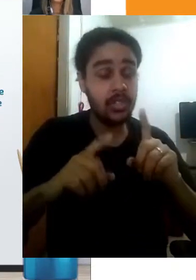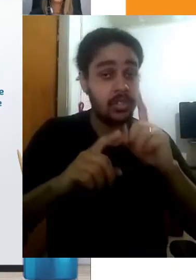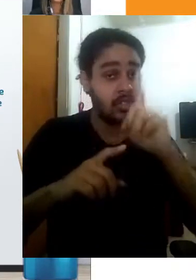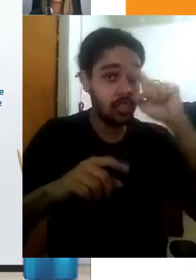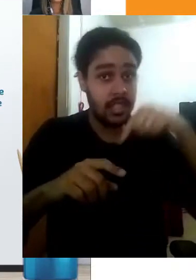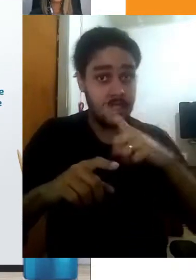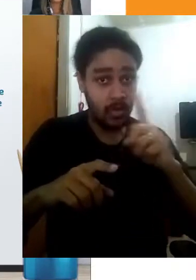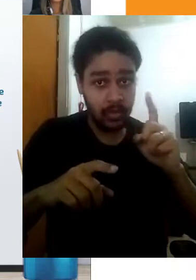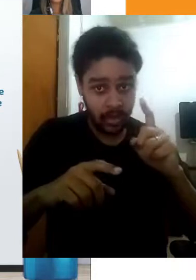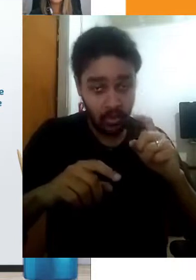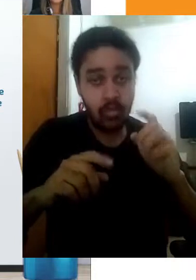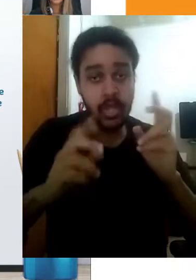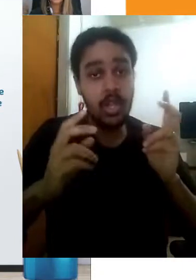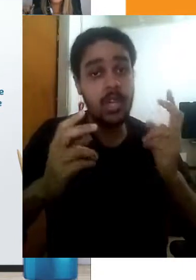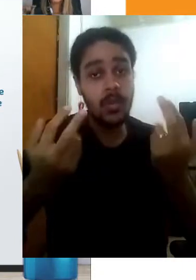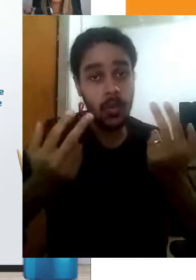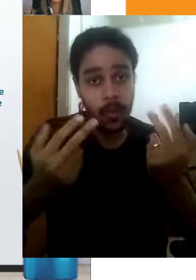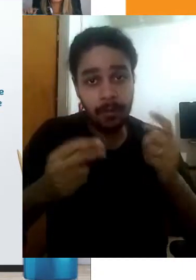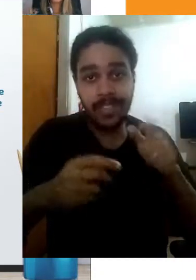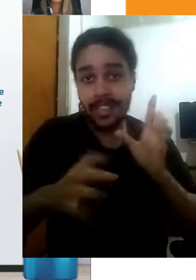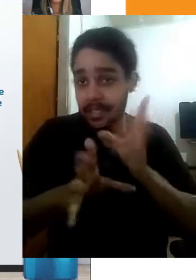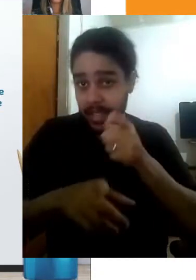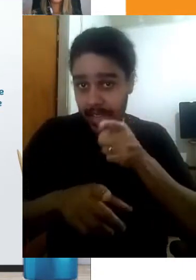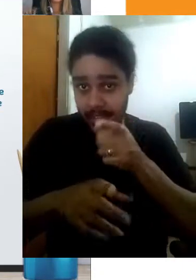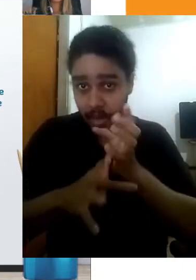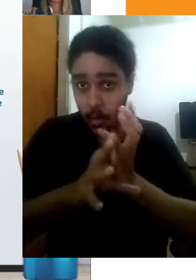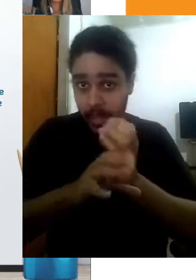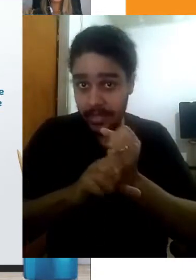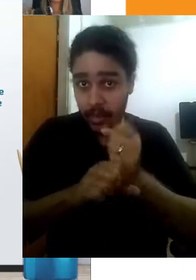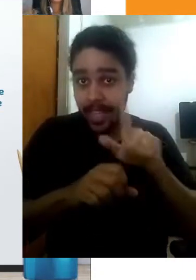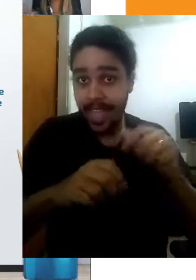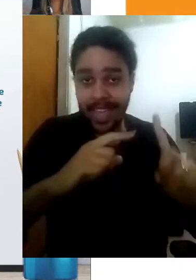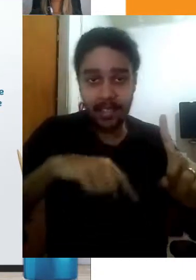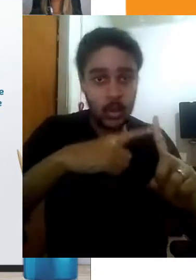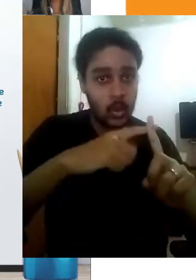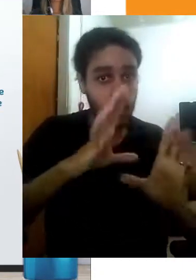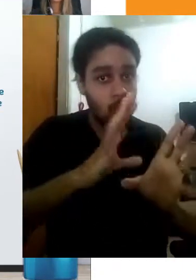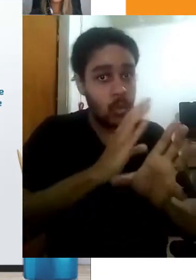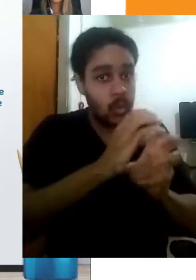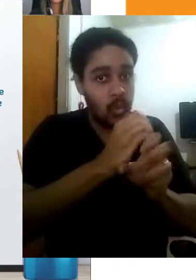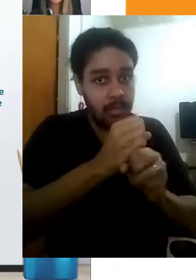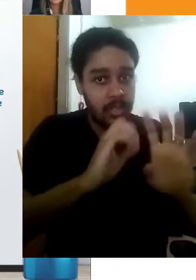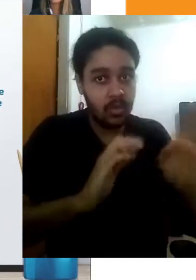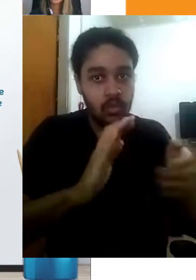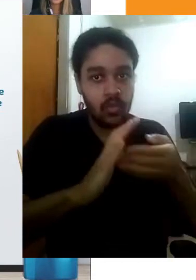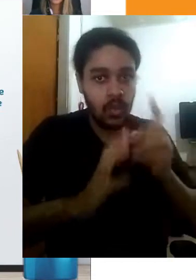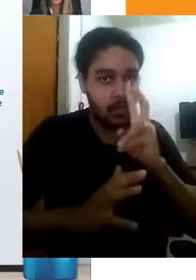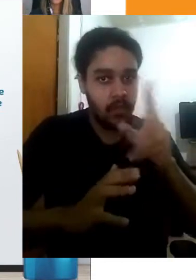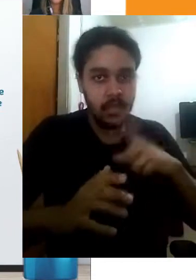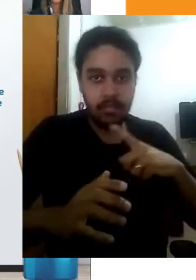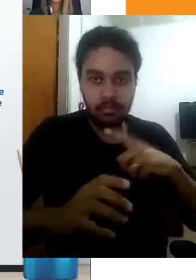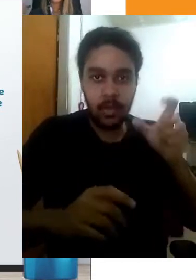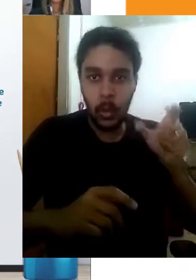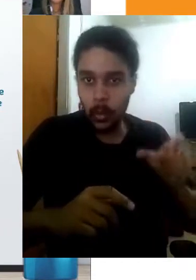da aceleração. Lembrando também que essa equação representa a soma de todas as forças que agem naquele